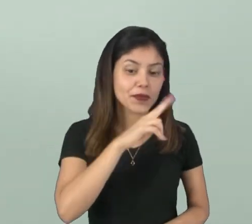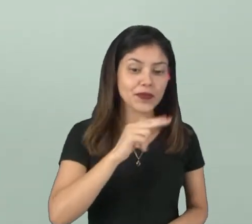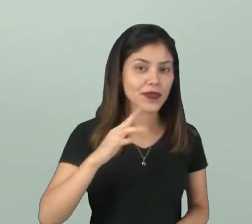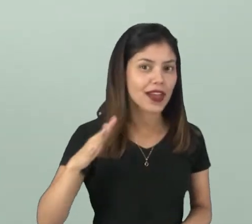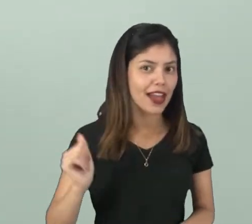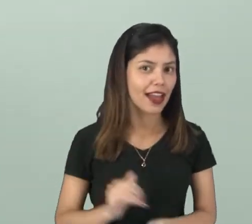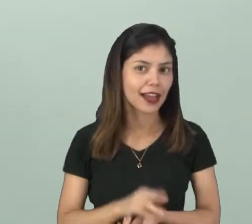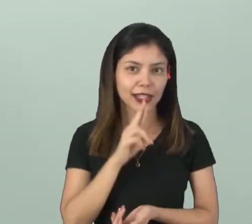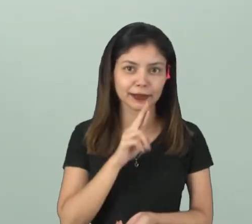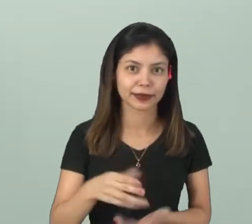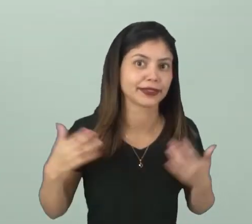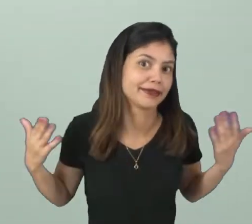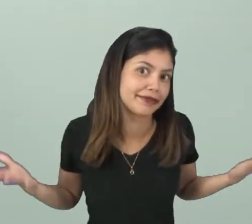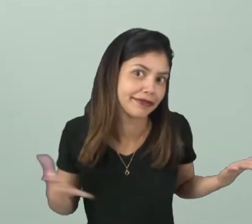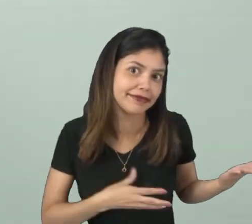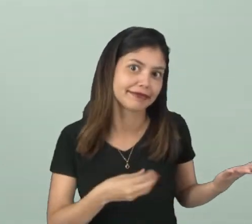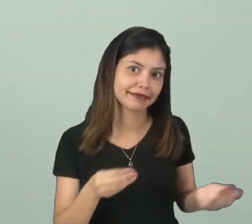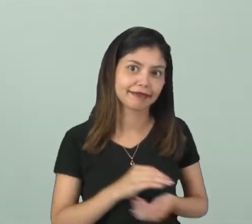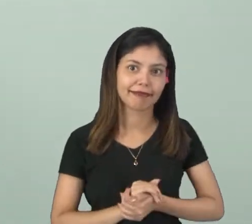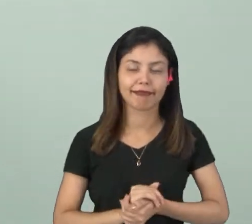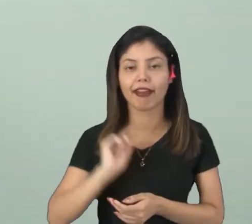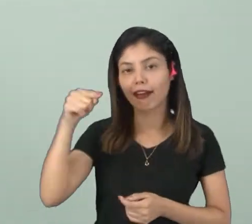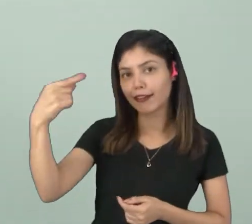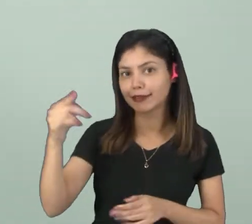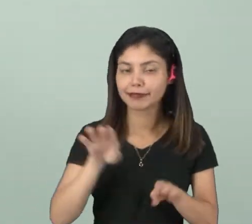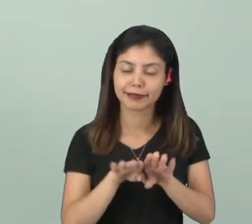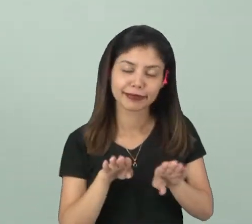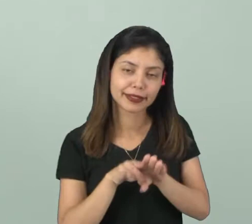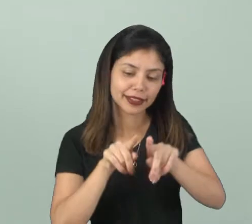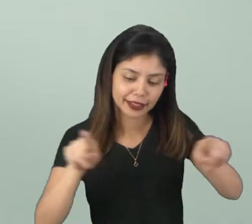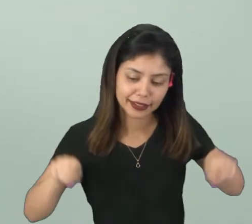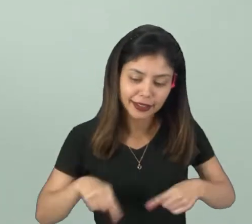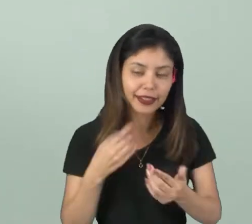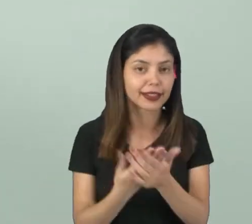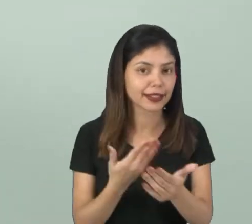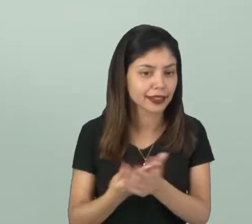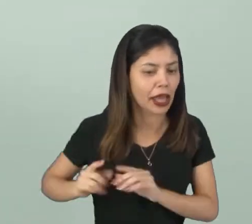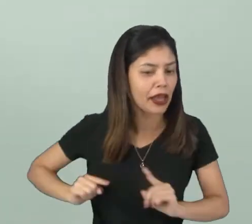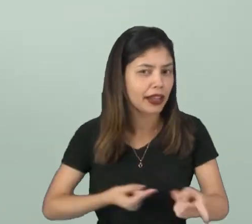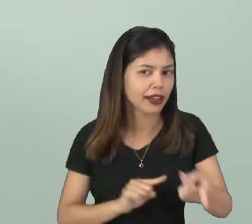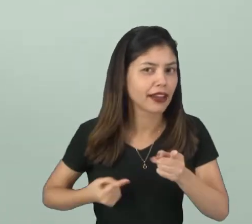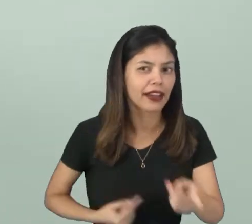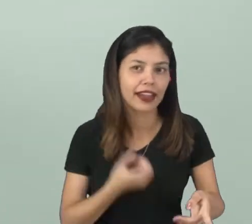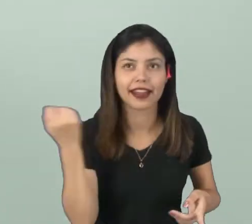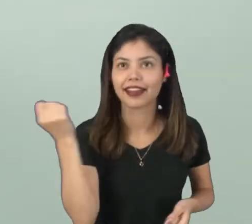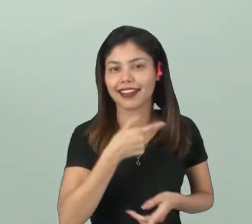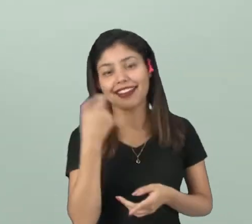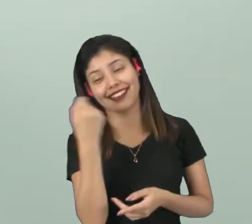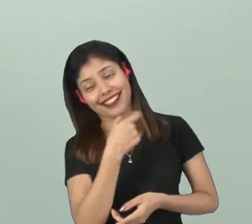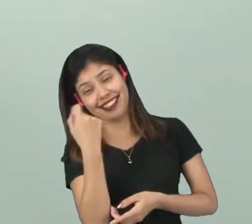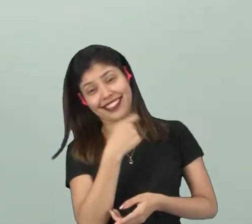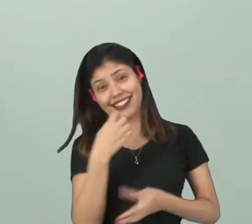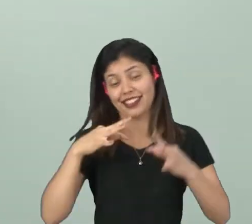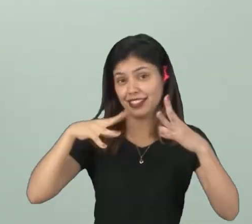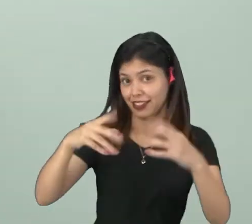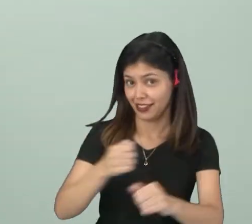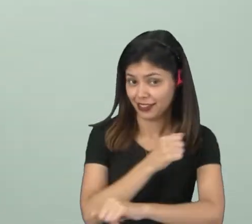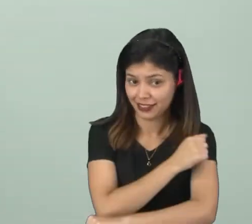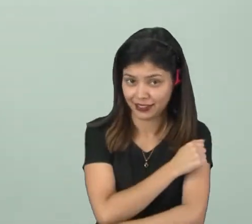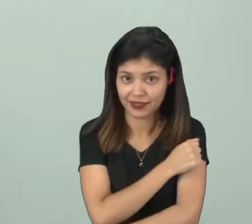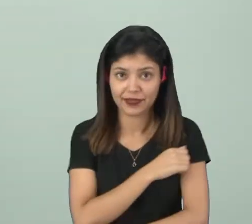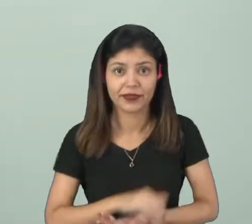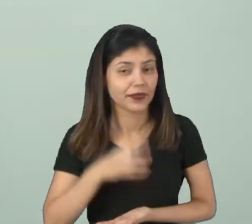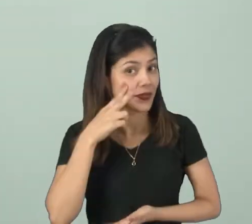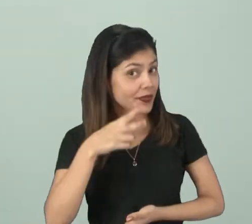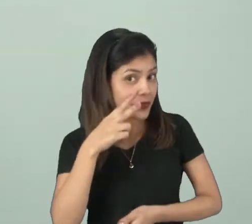o que esperar de suas respostas. E é aquele aluno na sala de aula que provoca o riso em todos os alunos. Vejo